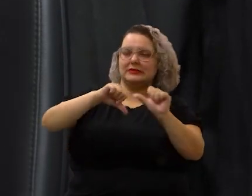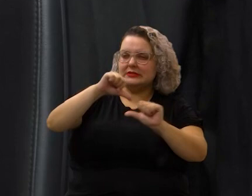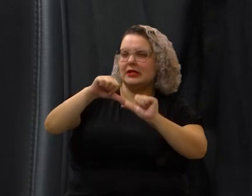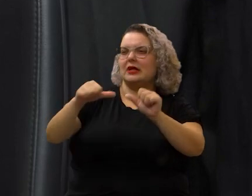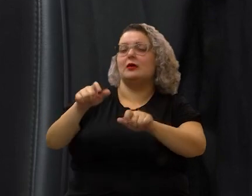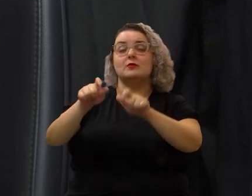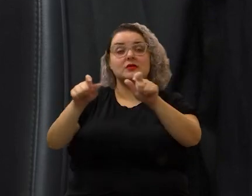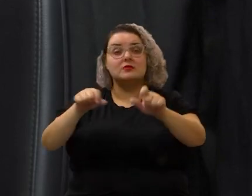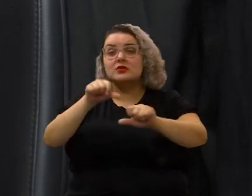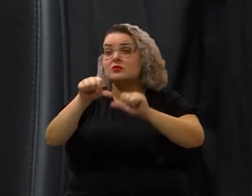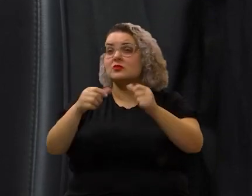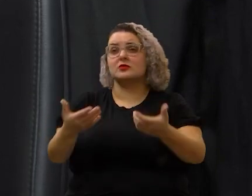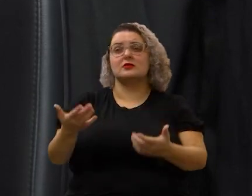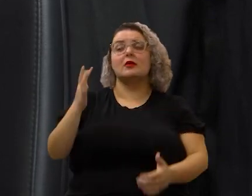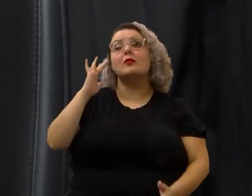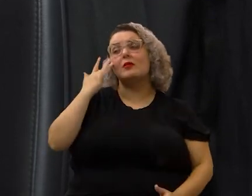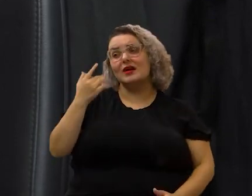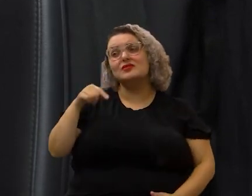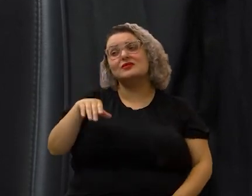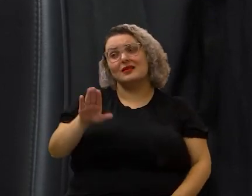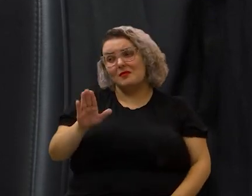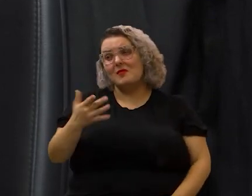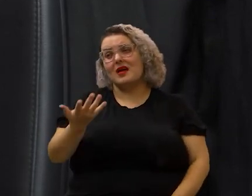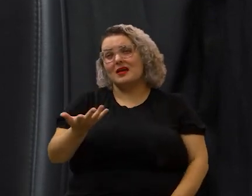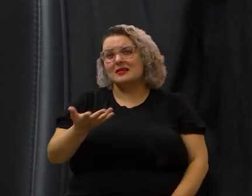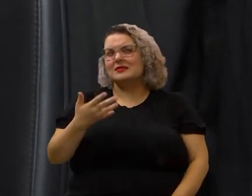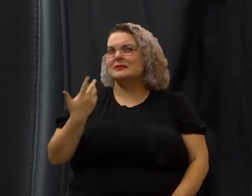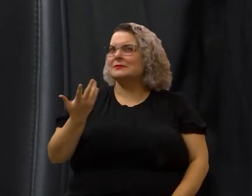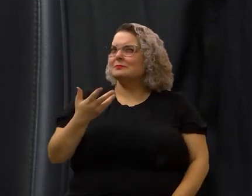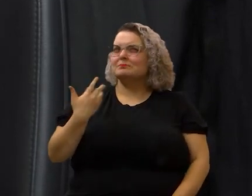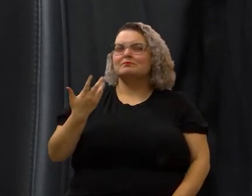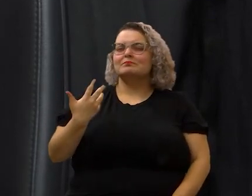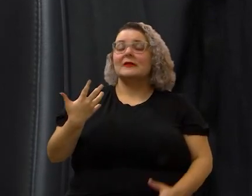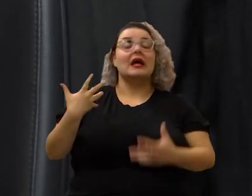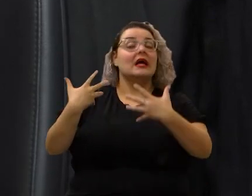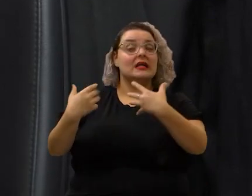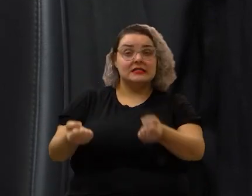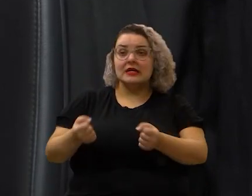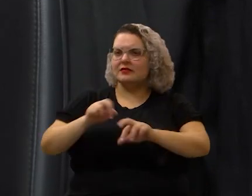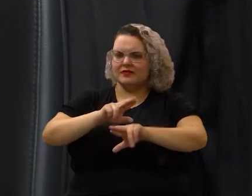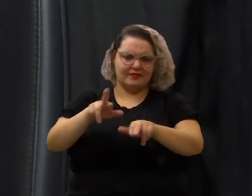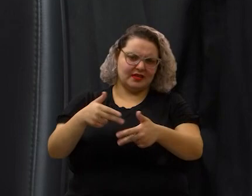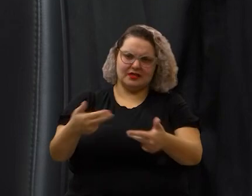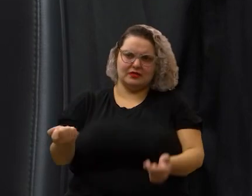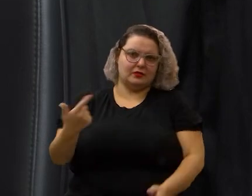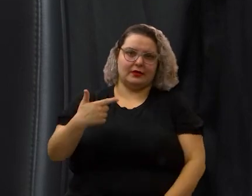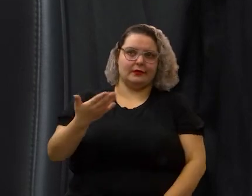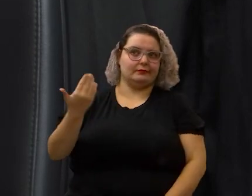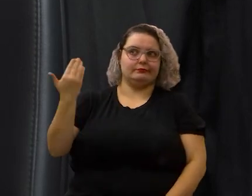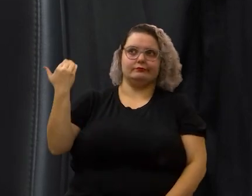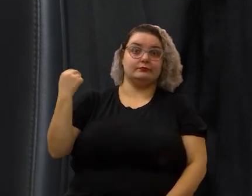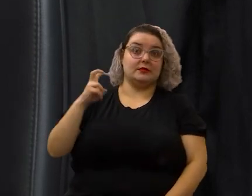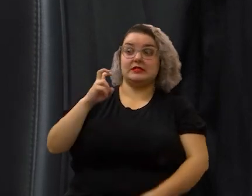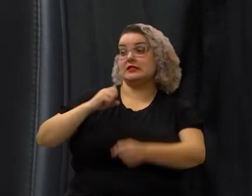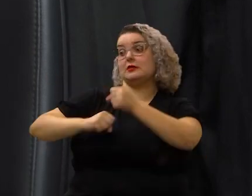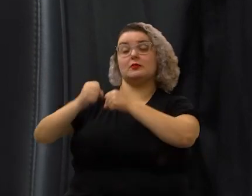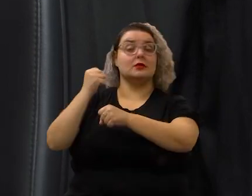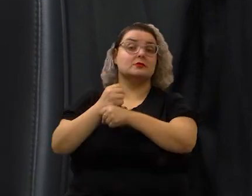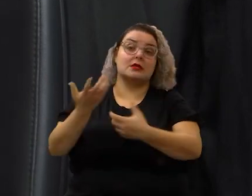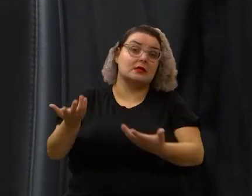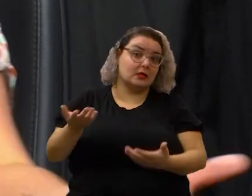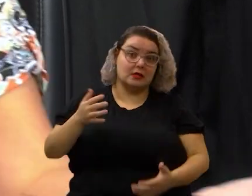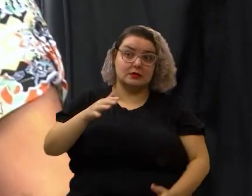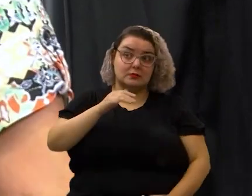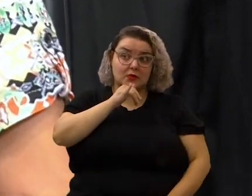A sociedade vai mudando, né? As pessoas vão mudando. Então, hoje eu acho que é muito mais aceito várias coisas do que era